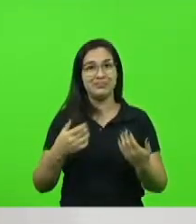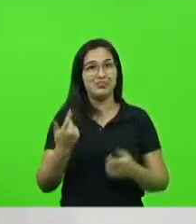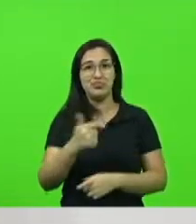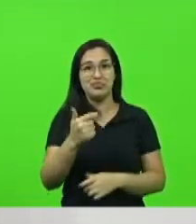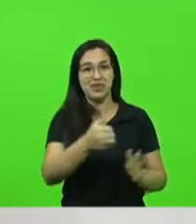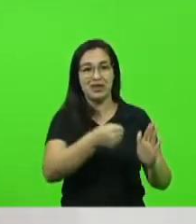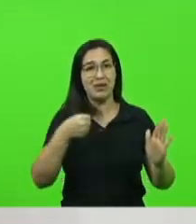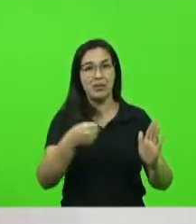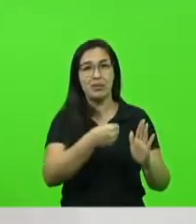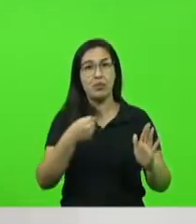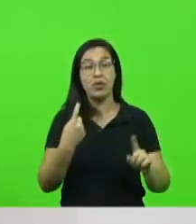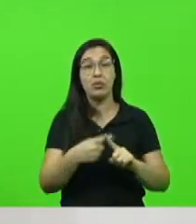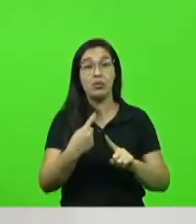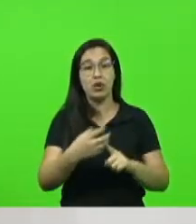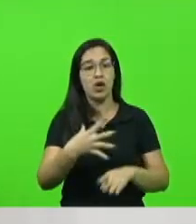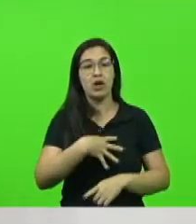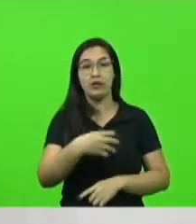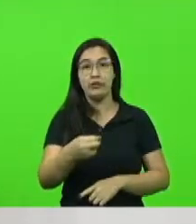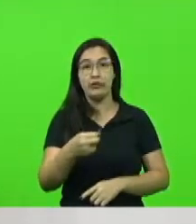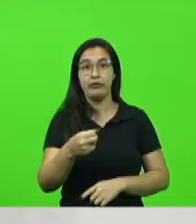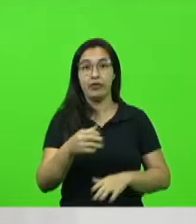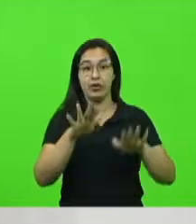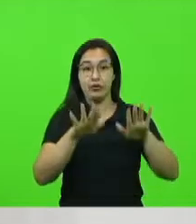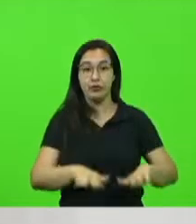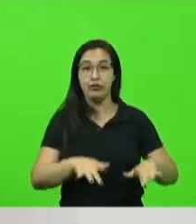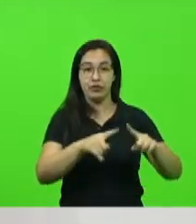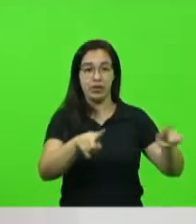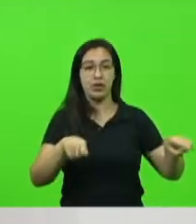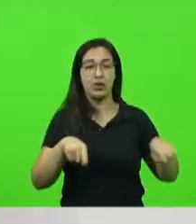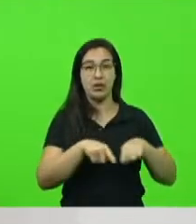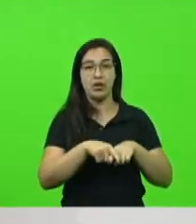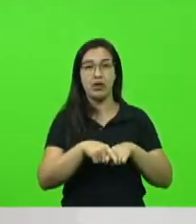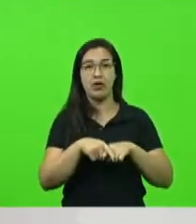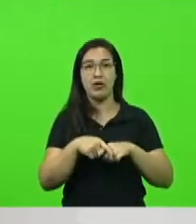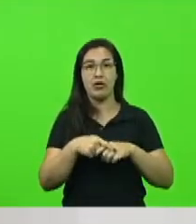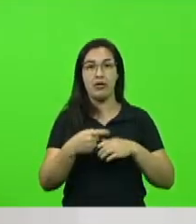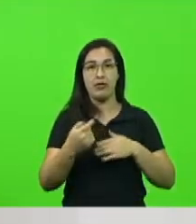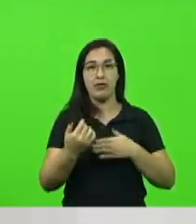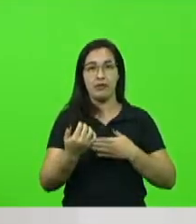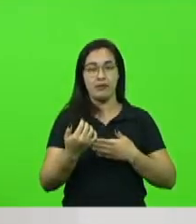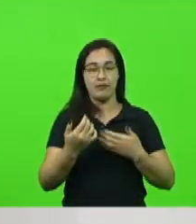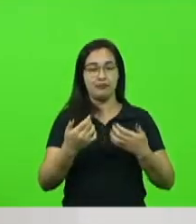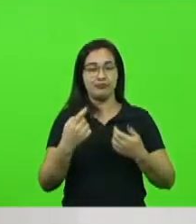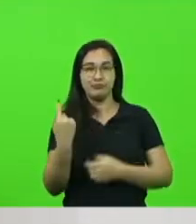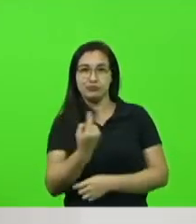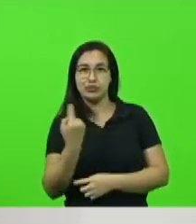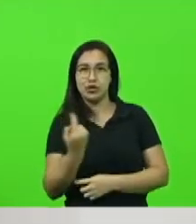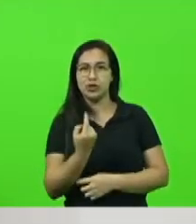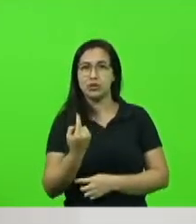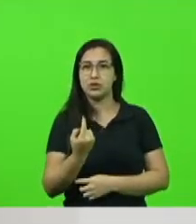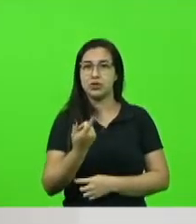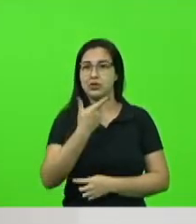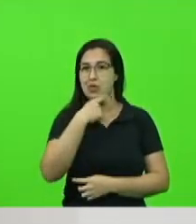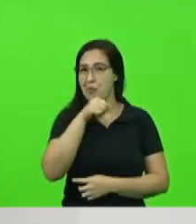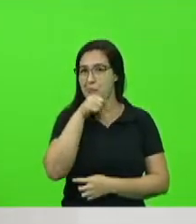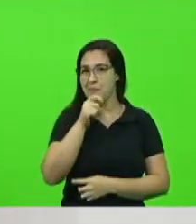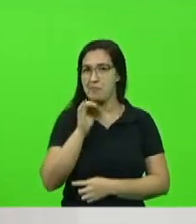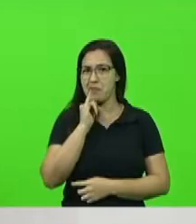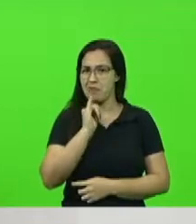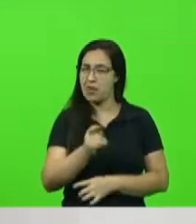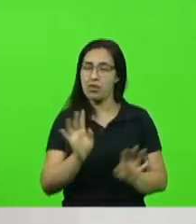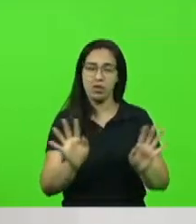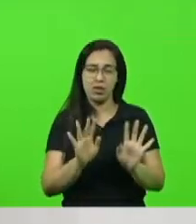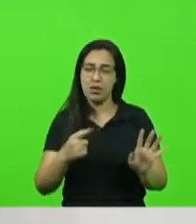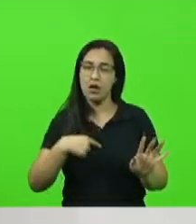não, enquanto eu mandar nessa casa, eu vou ter controle do que o meu filho está fazendo.